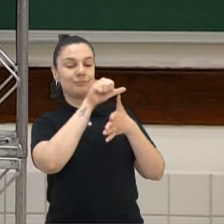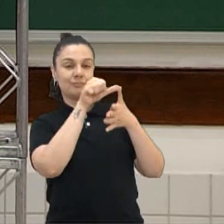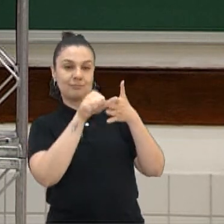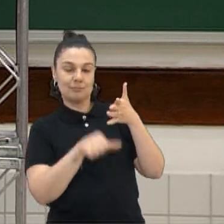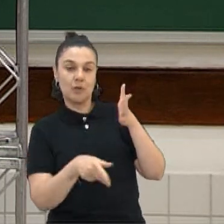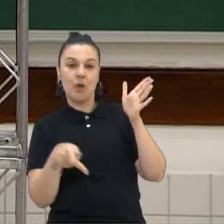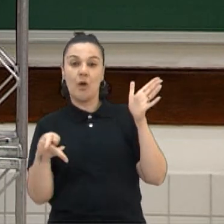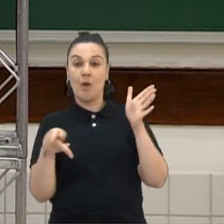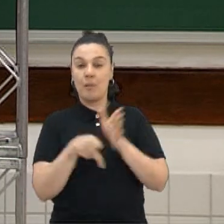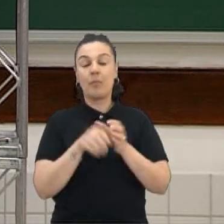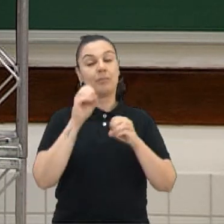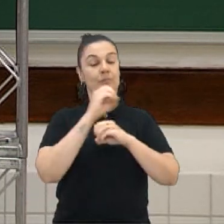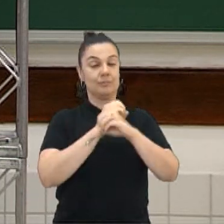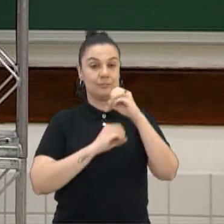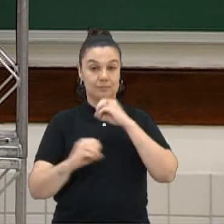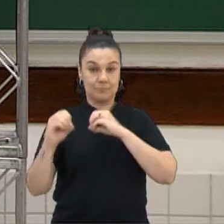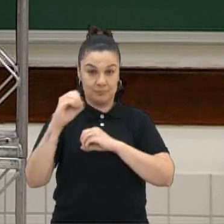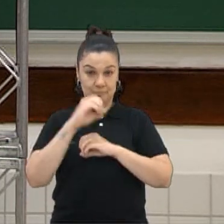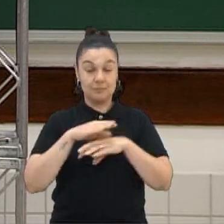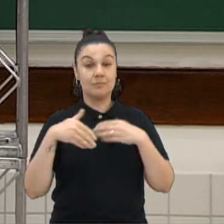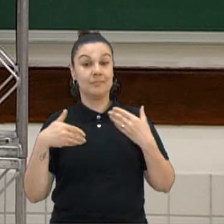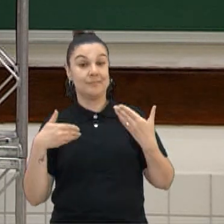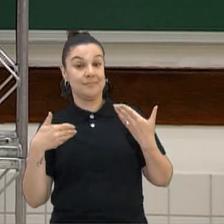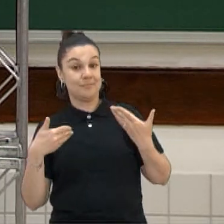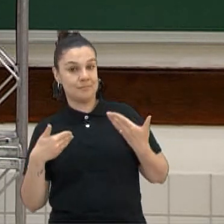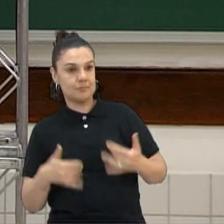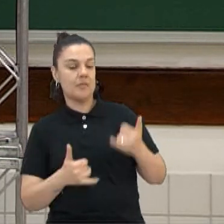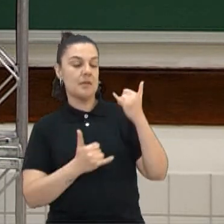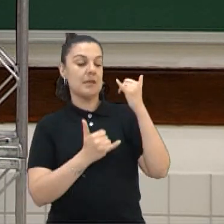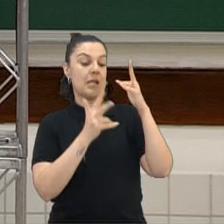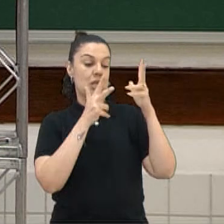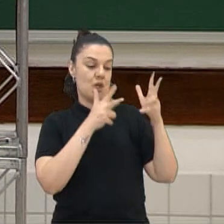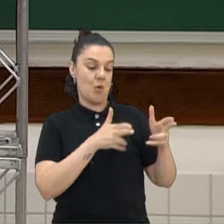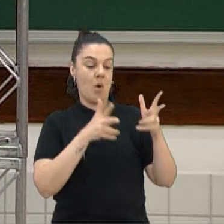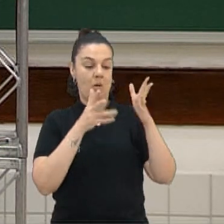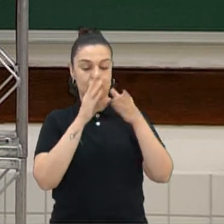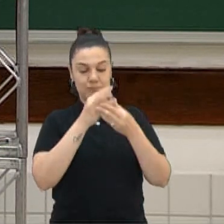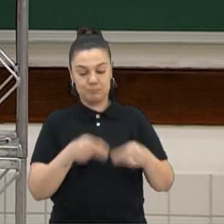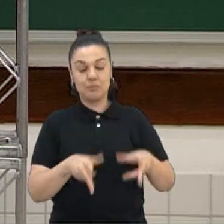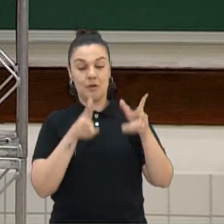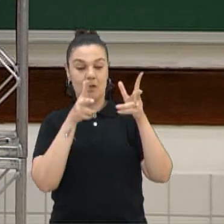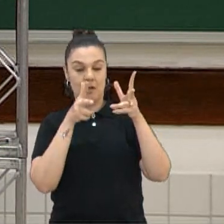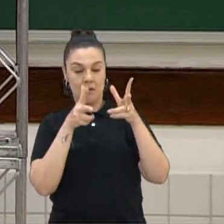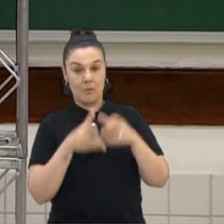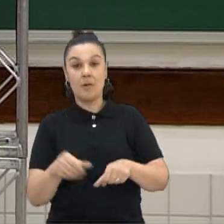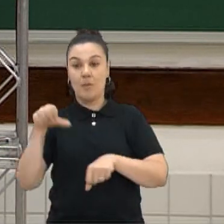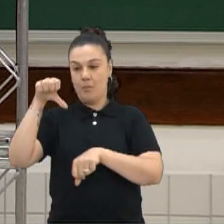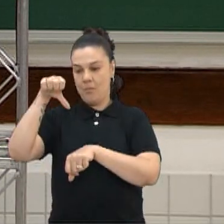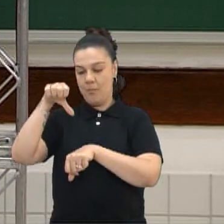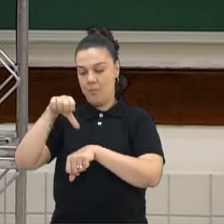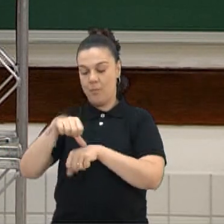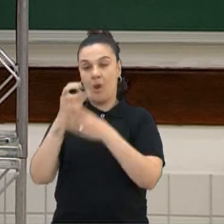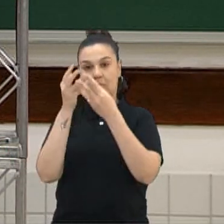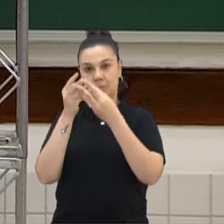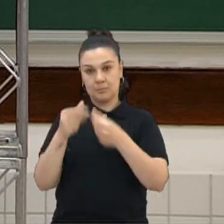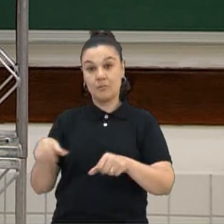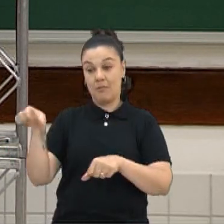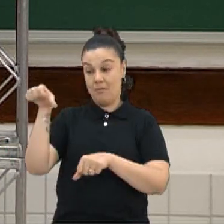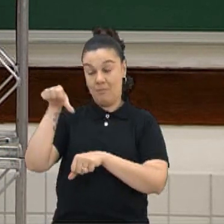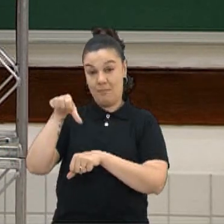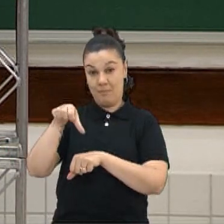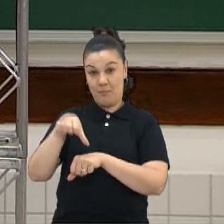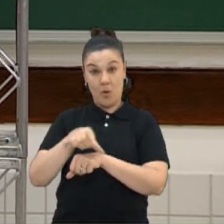dos compostos moleculares? Semelhante dissolve semelhante. Moléculas polares dissolvem outras